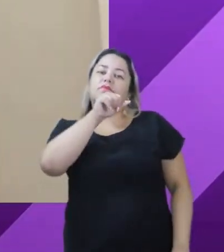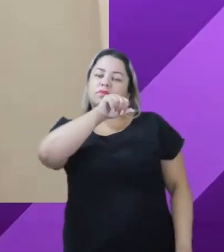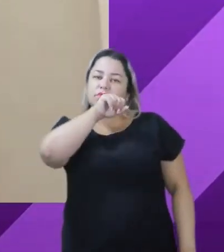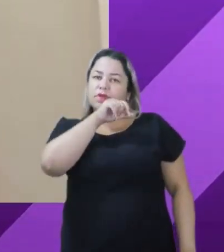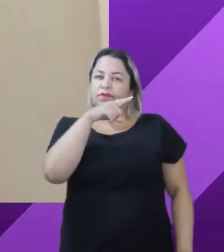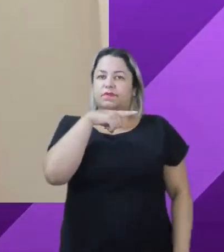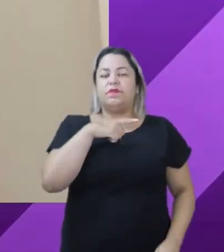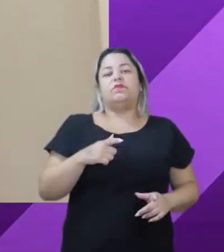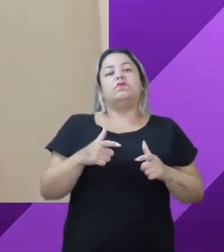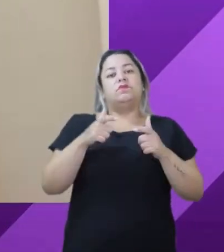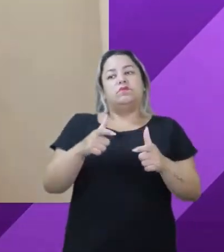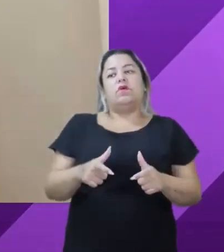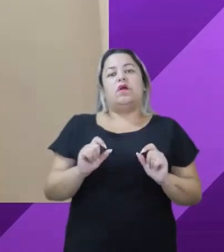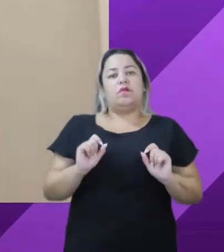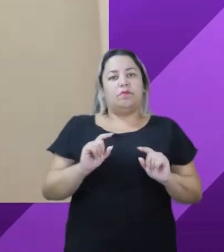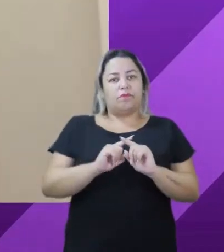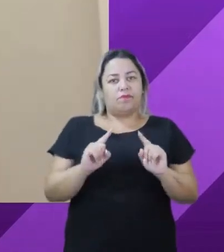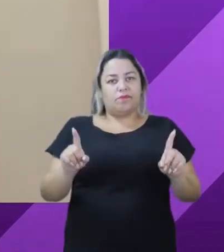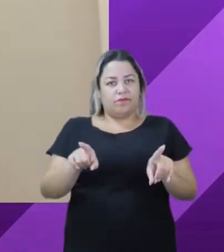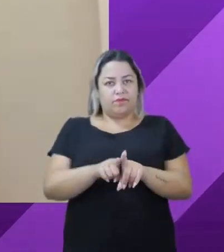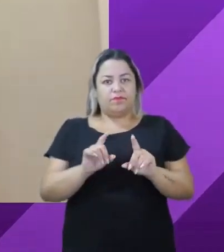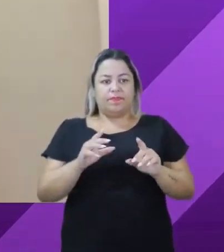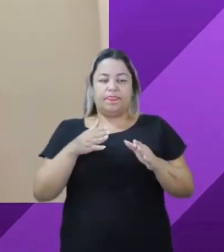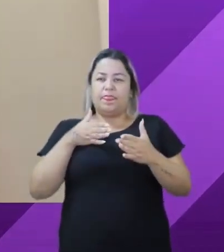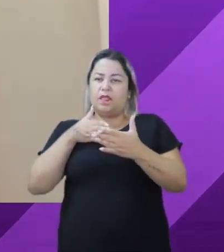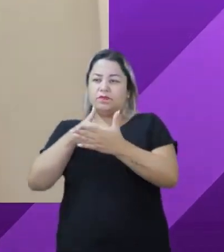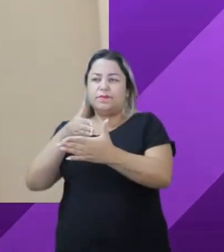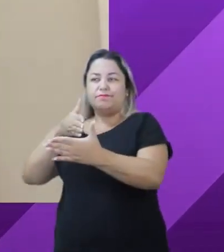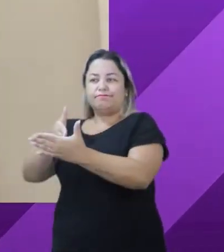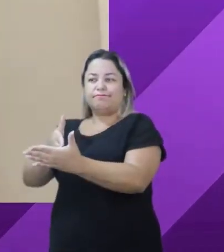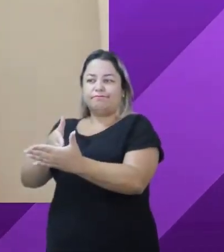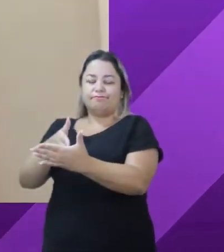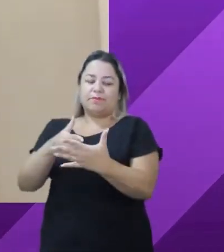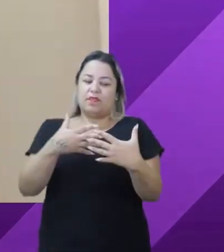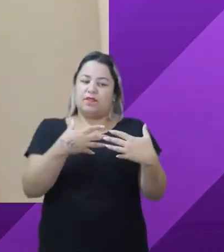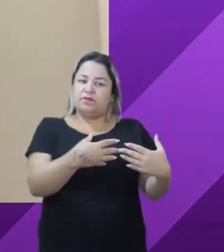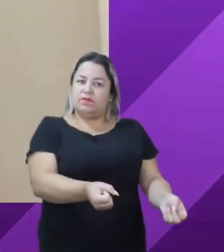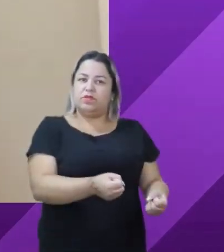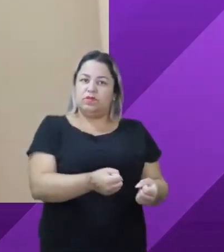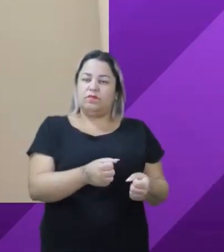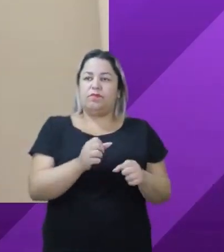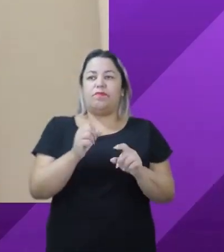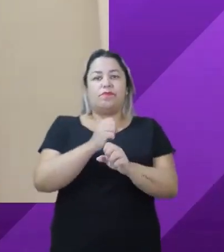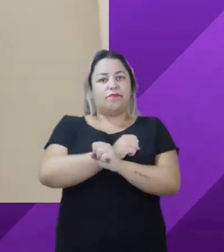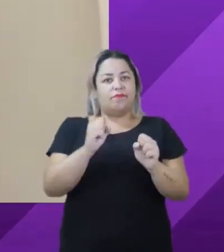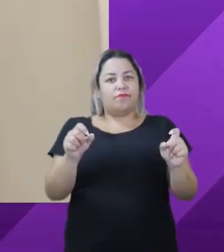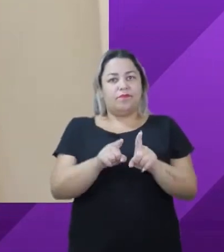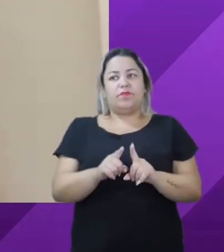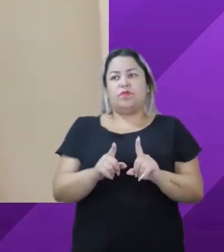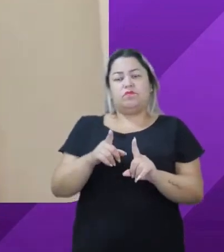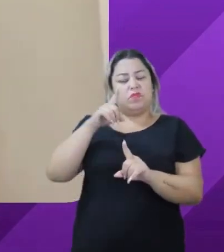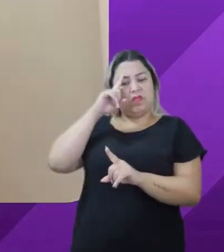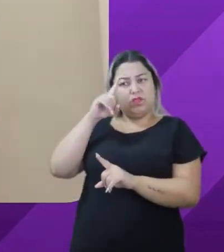esse espaço, mas também nos limita a isso para que a gente aceite, né, uma condição de